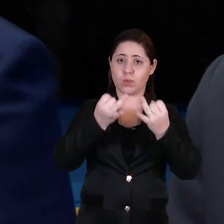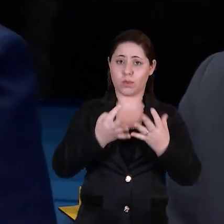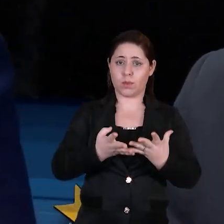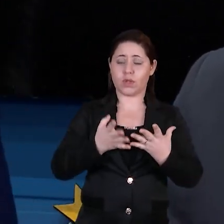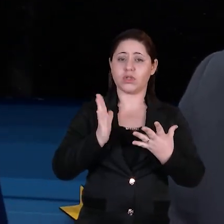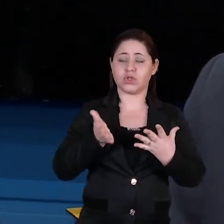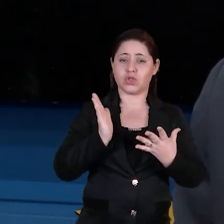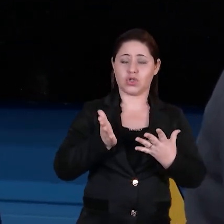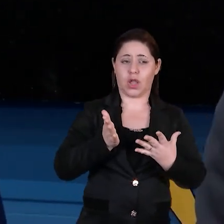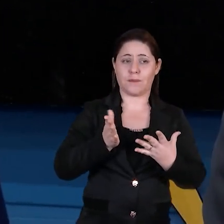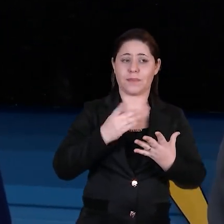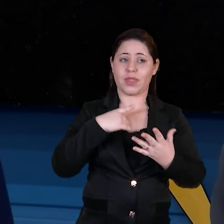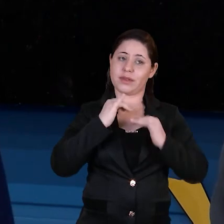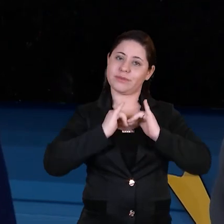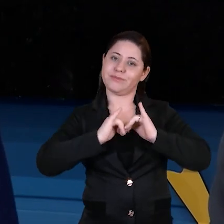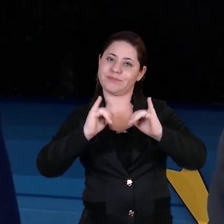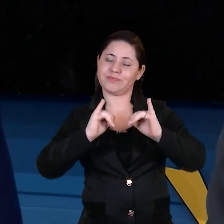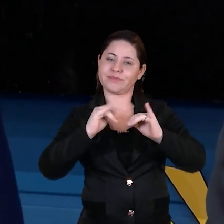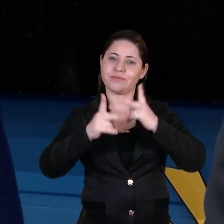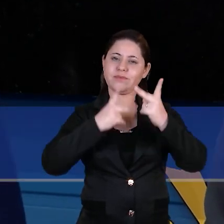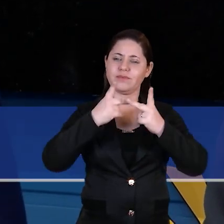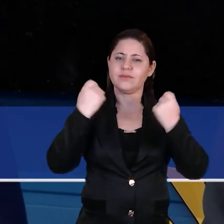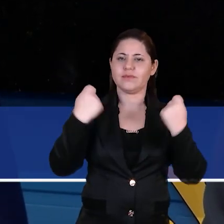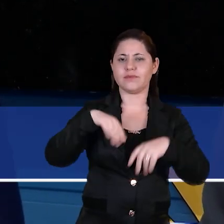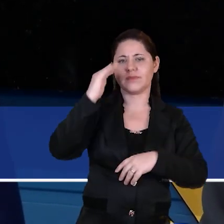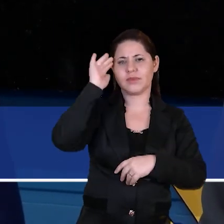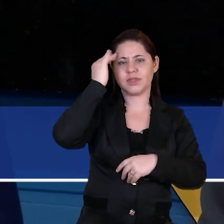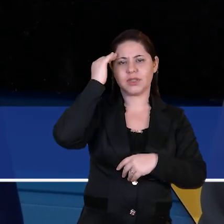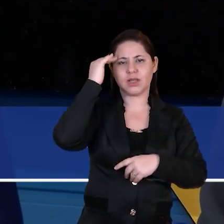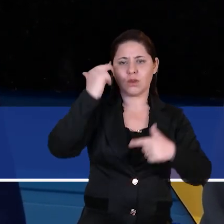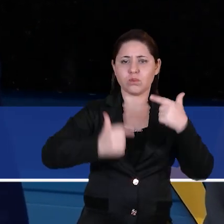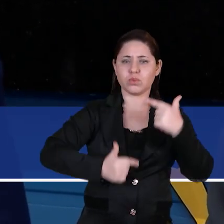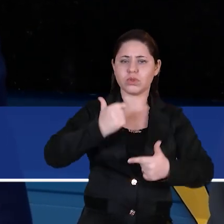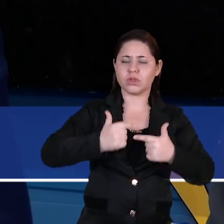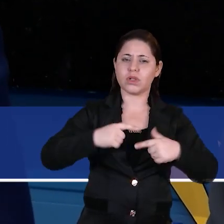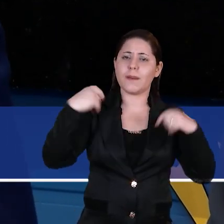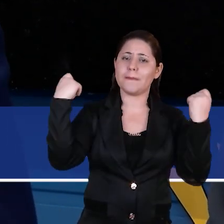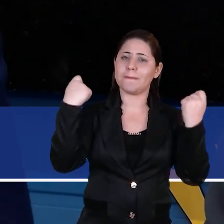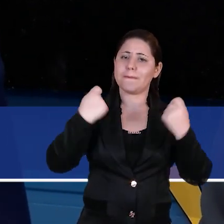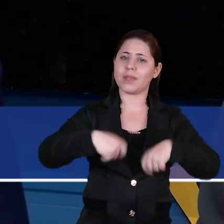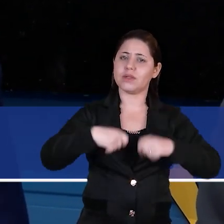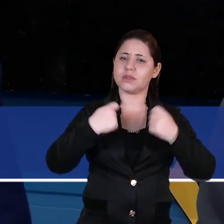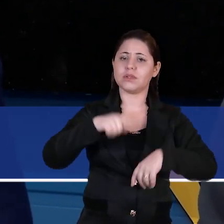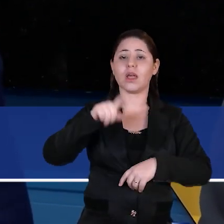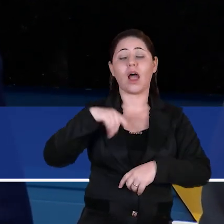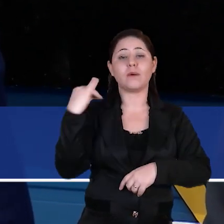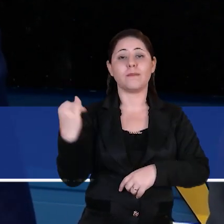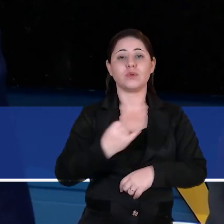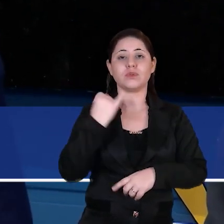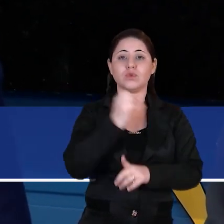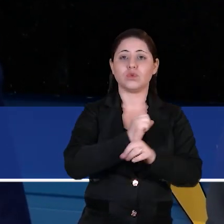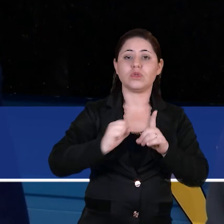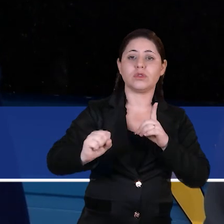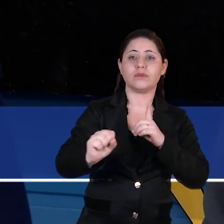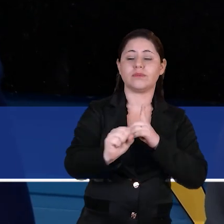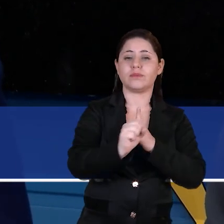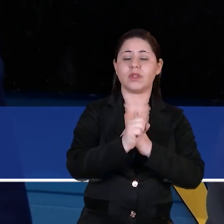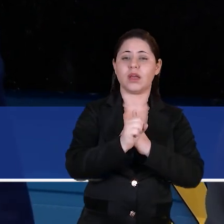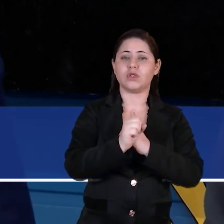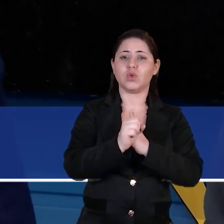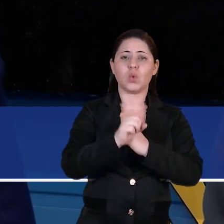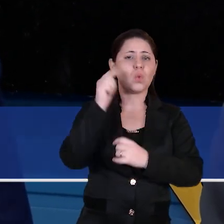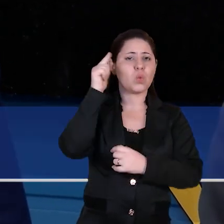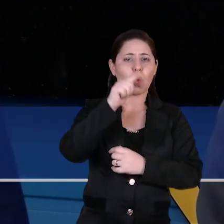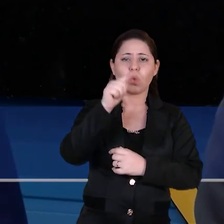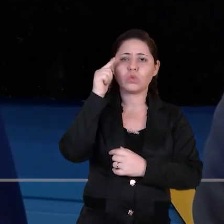Como eu falei aqui na minha saudação, elas precisam entender também que a política é algo necessário, é algo importante. A sociedade